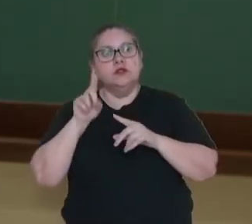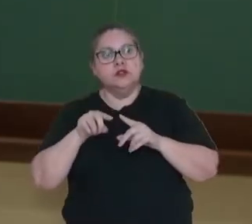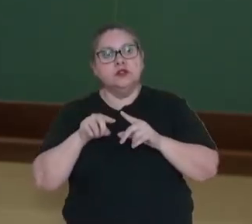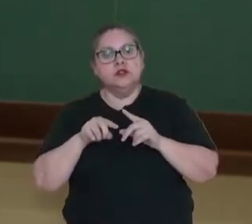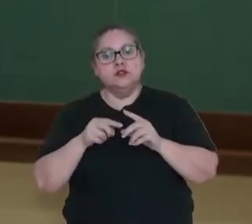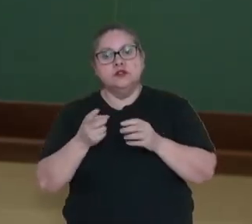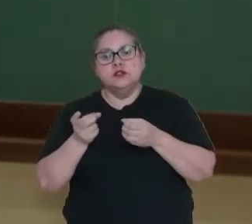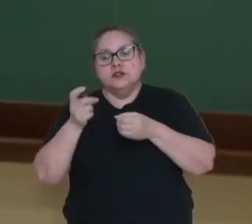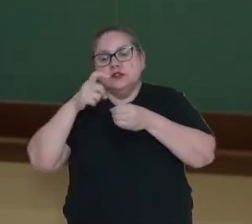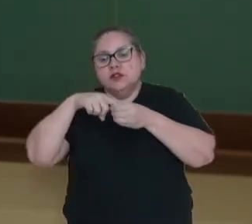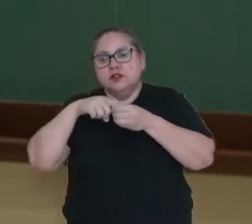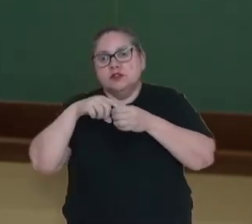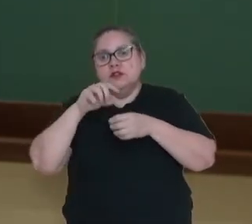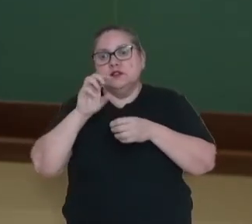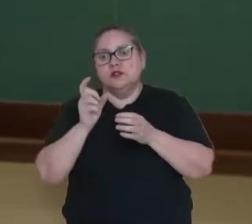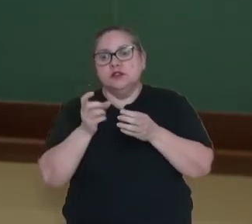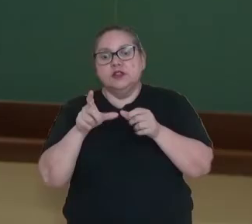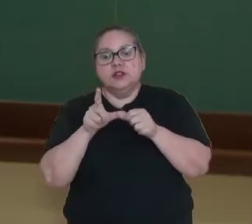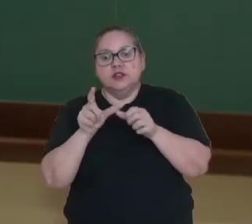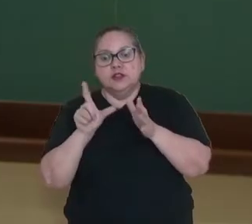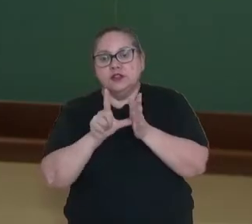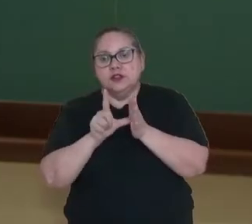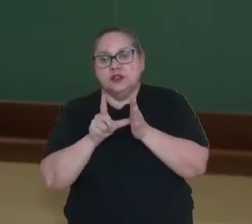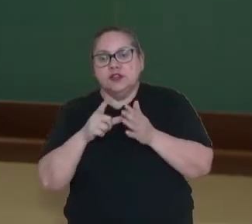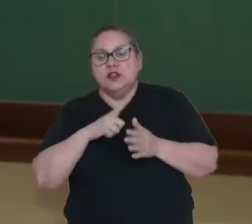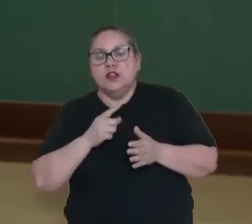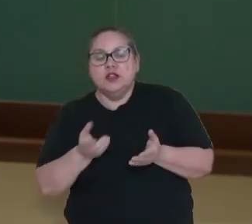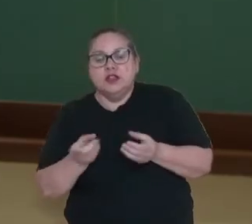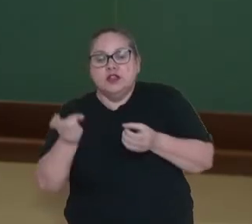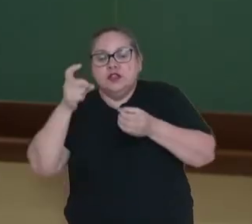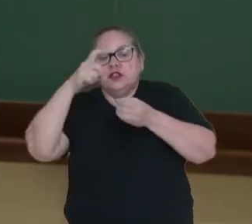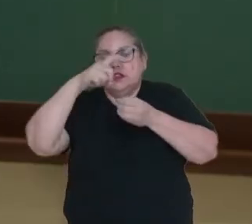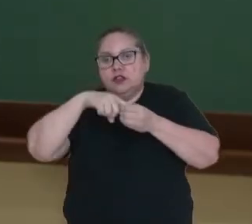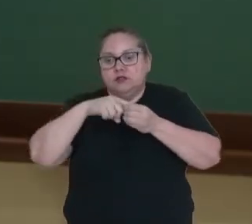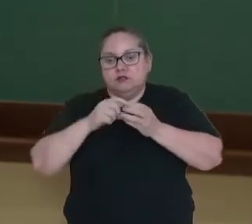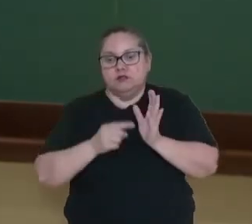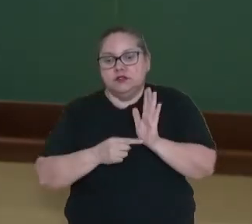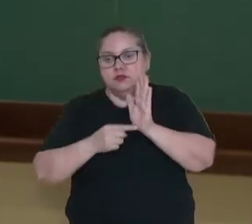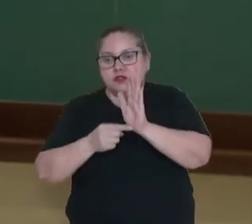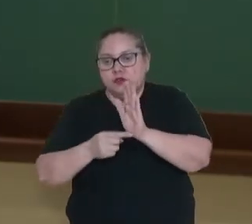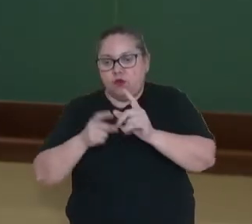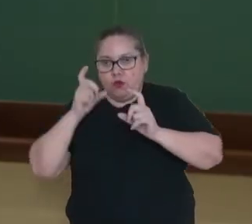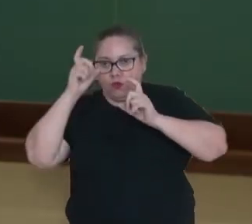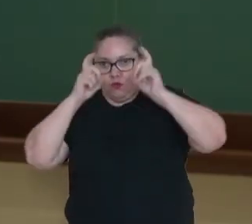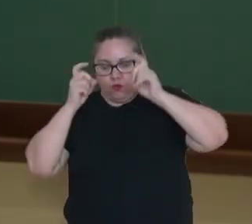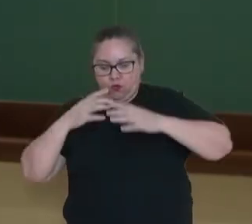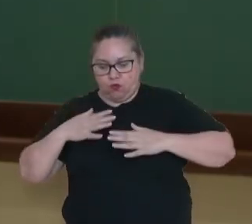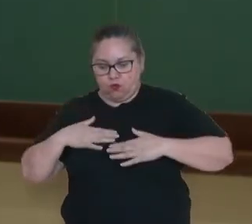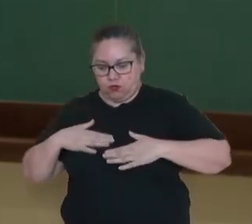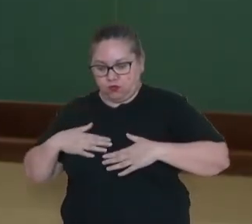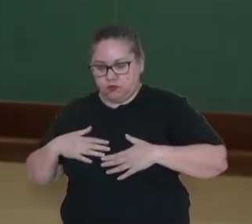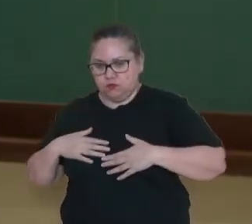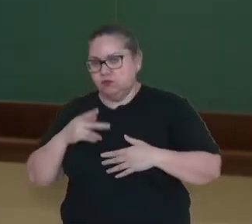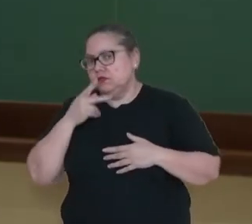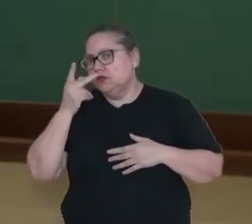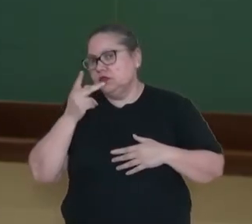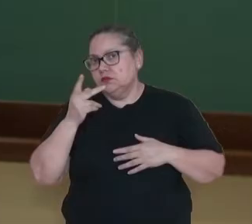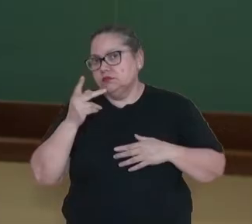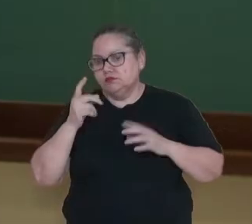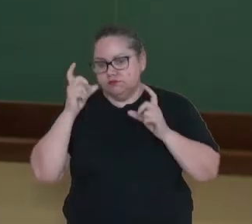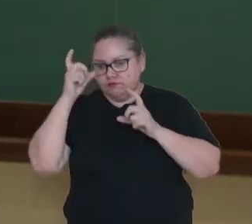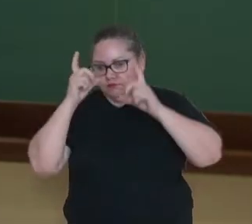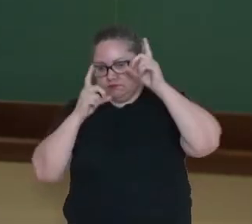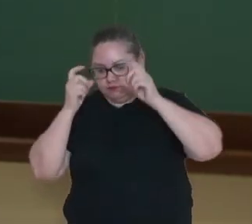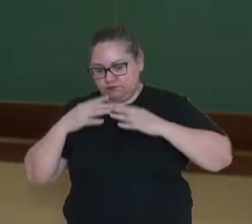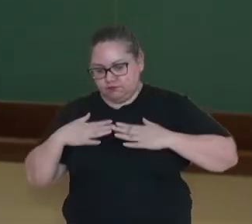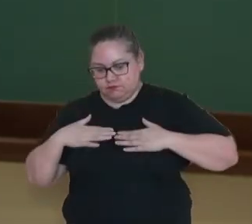os elementos que constituem a nossa expressão corporal. Então, quando a gente está falando de expressão corporal, a